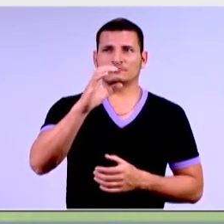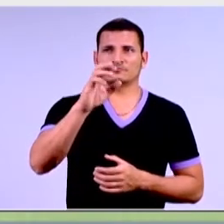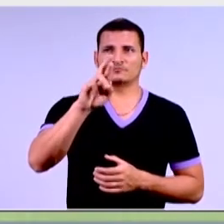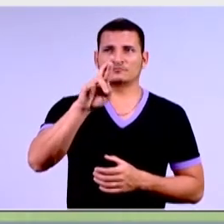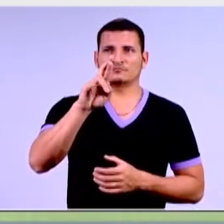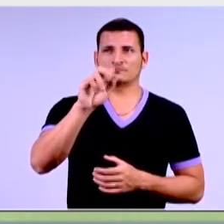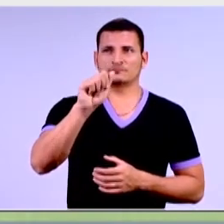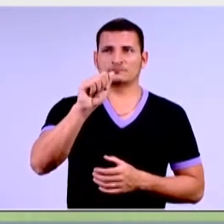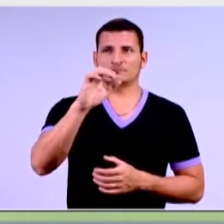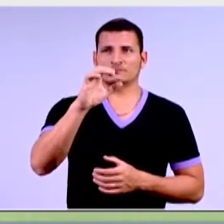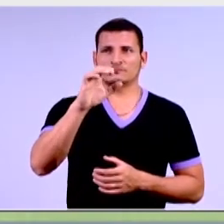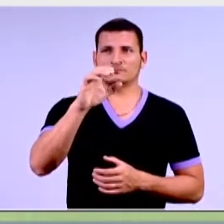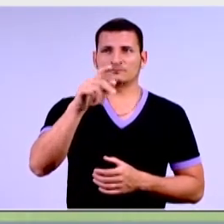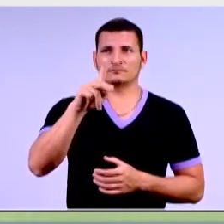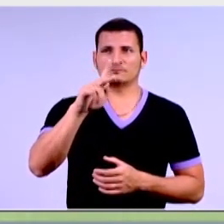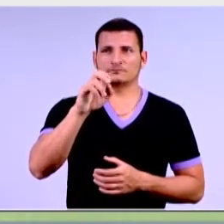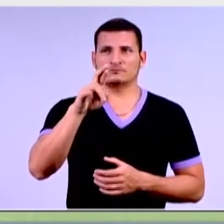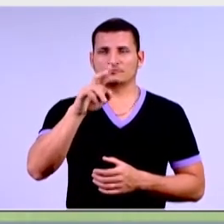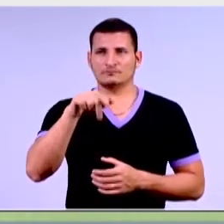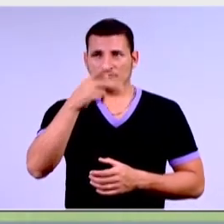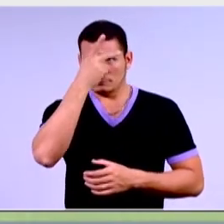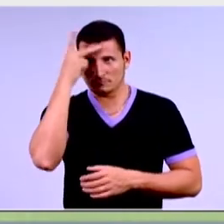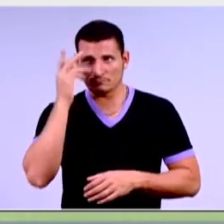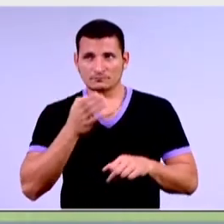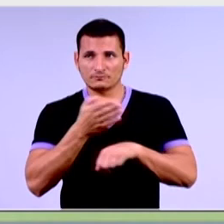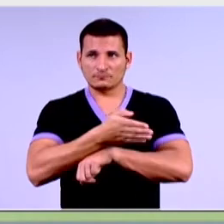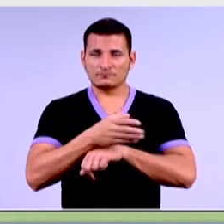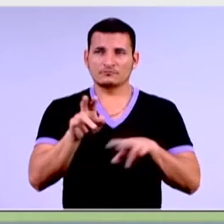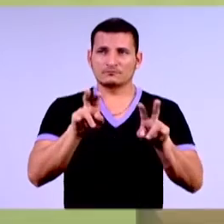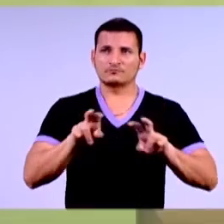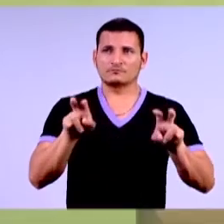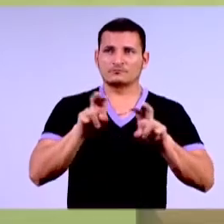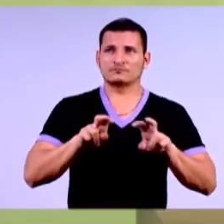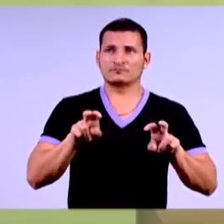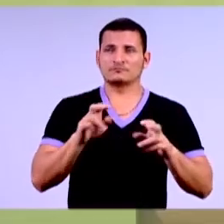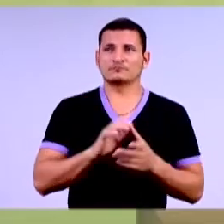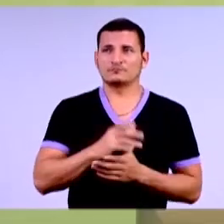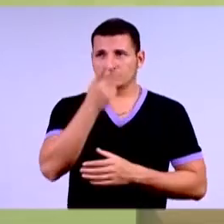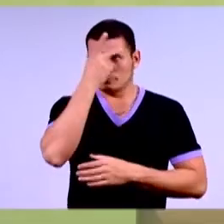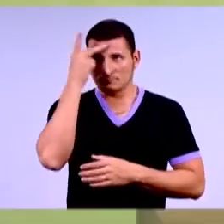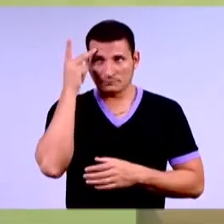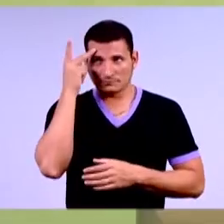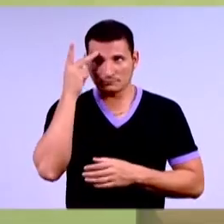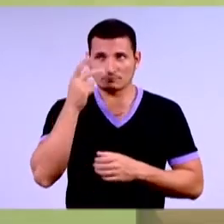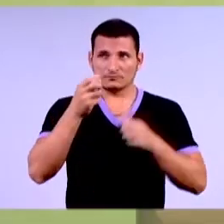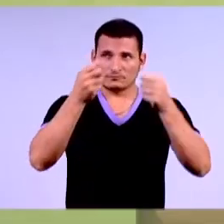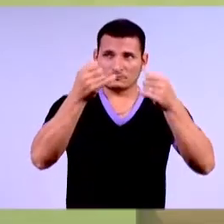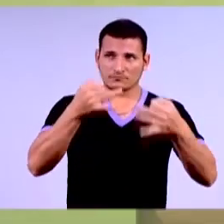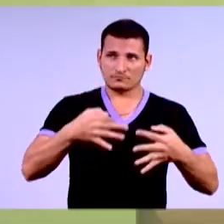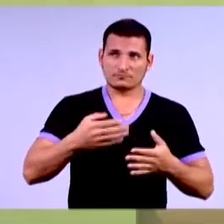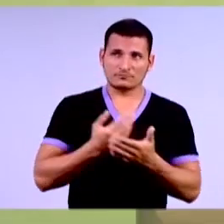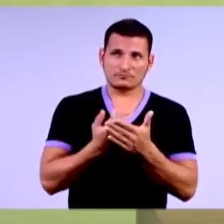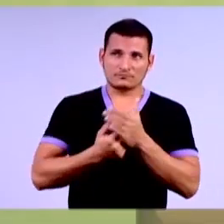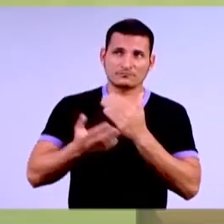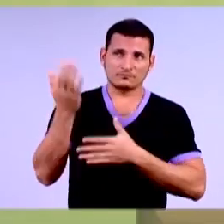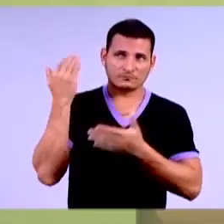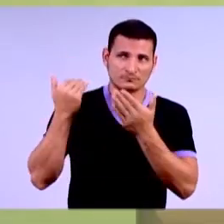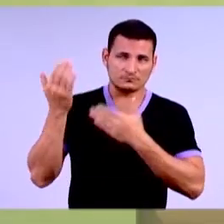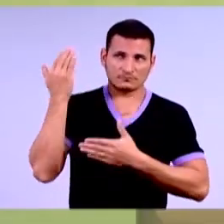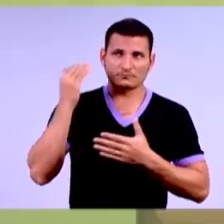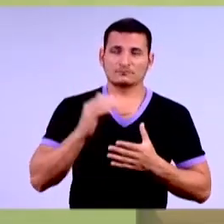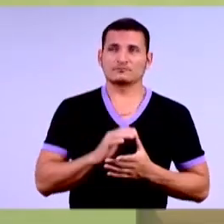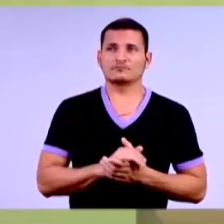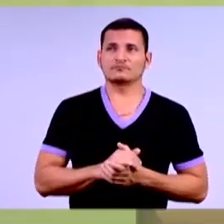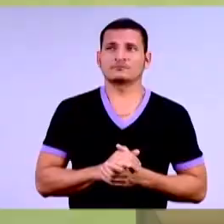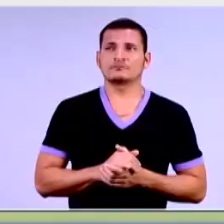segurança do sistema de computador como a professora elisângela explicou na última aula não vamos confundir com o hacker que daqui a pouco a gente vai ver